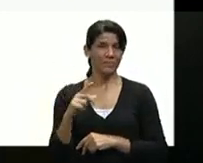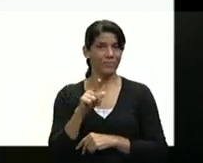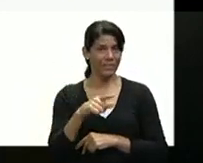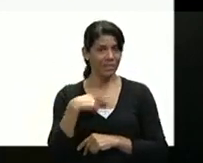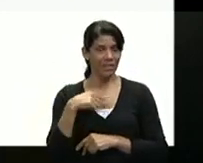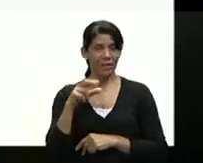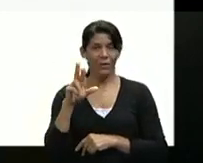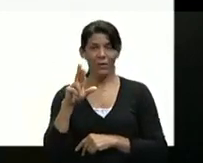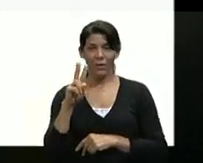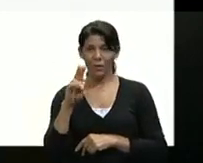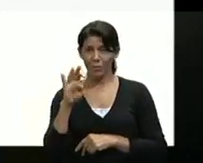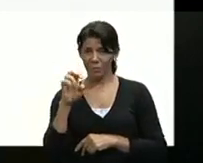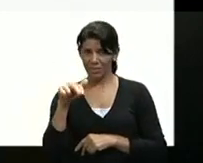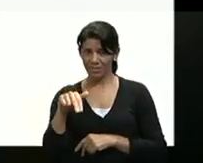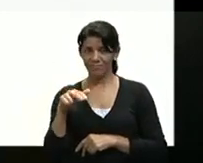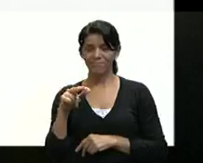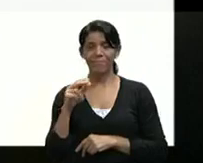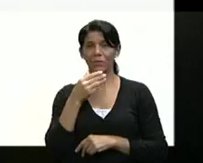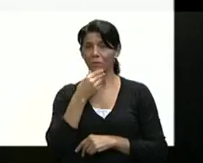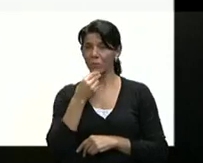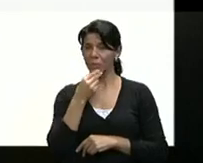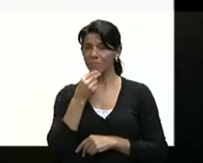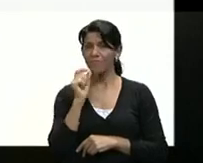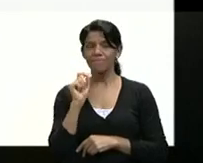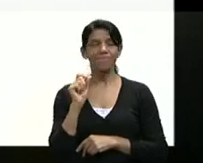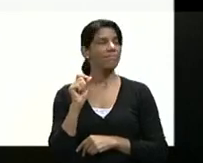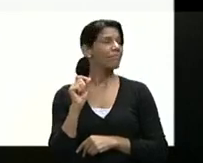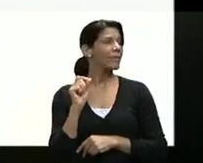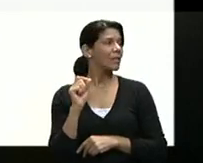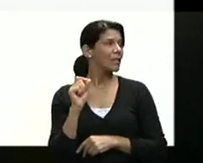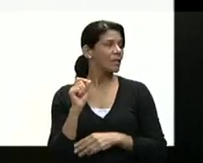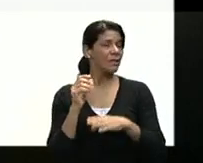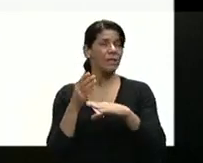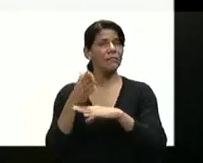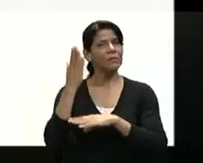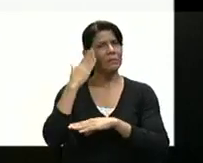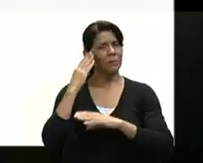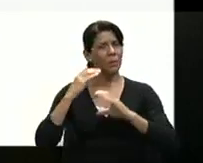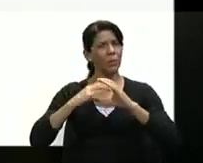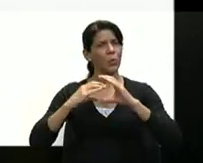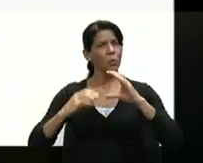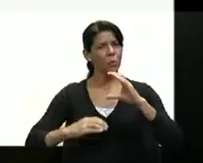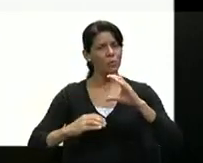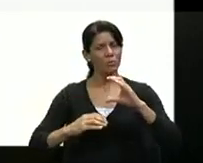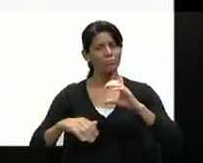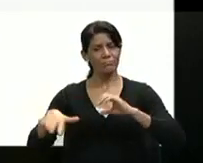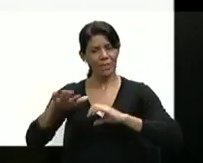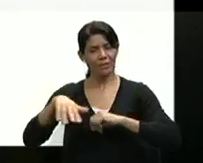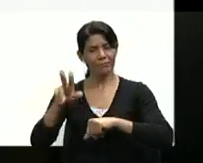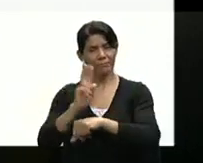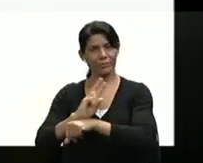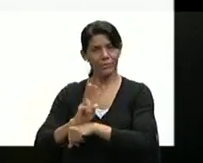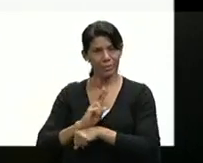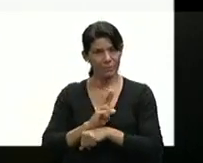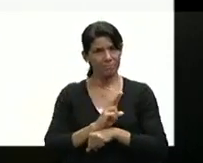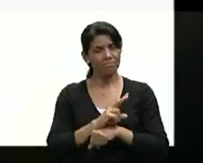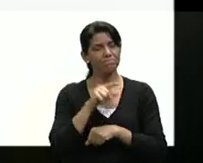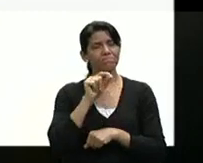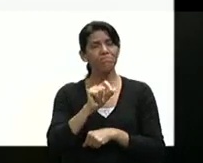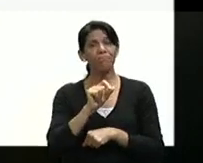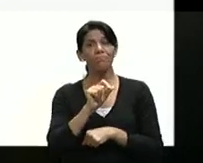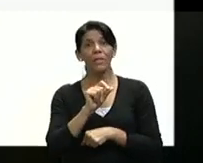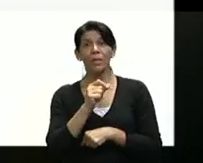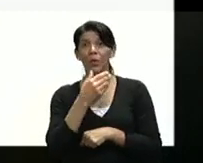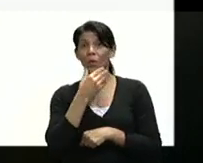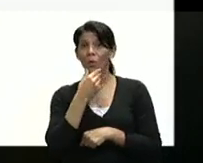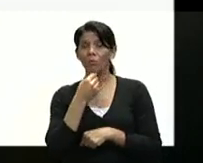o Rubens, né, foi soube de um concurso público na área de vigilância sanitária e aí ele